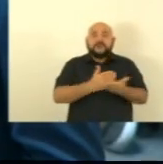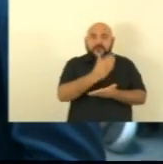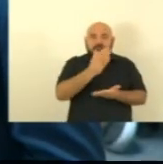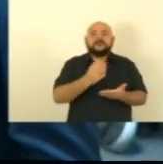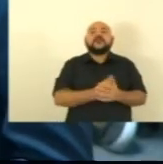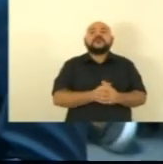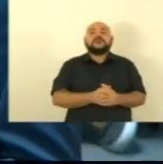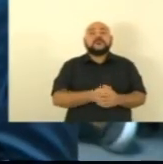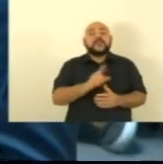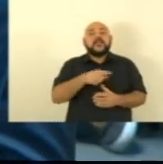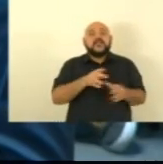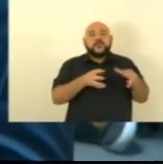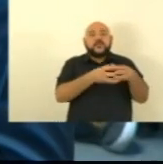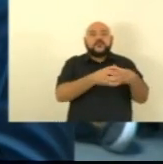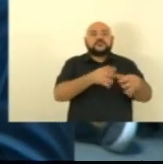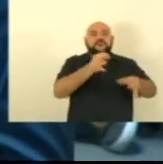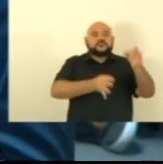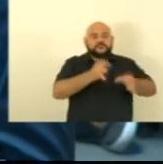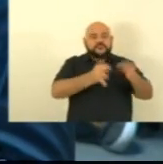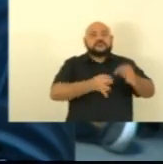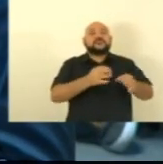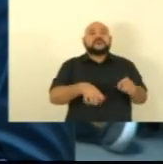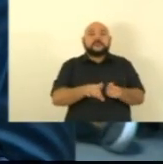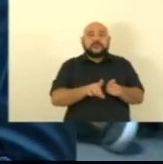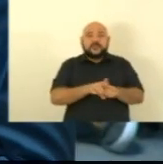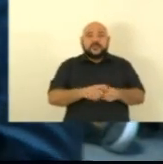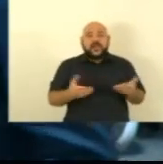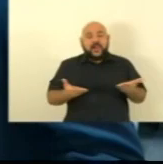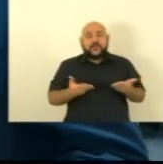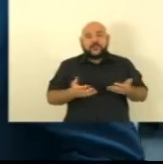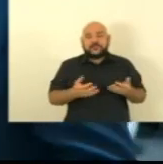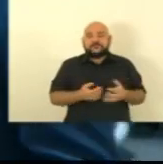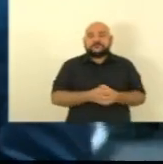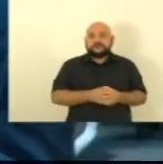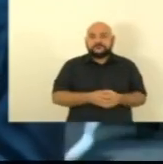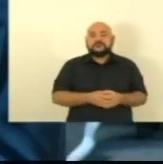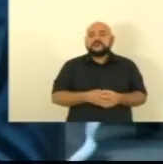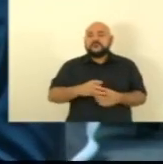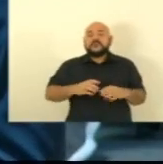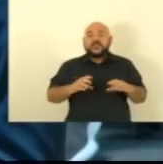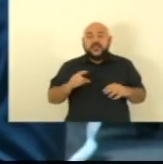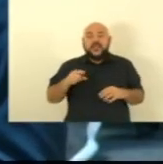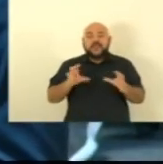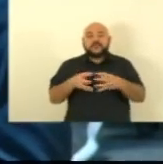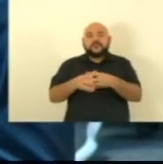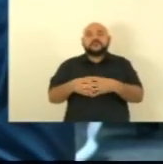Justiça, passo agora à Comissão de Defesa dos Direitos Humanos.